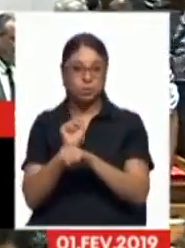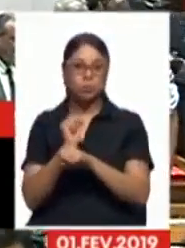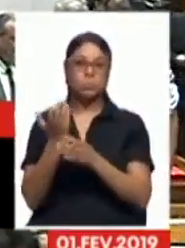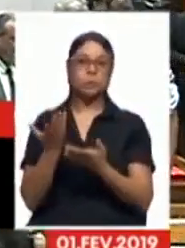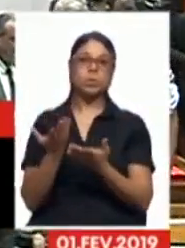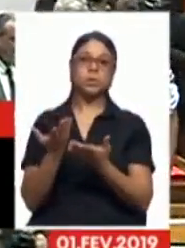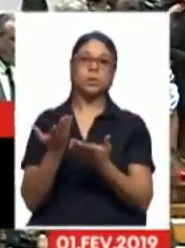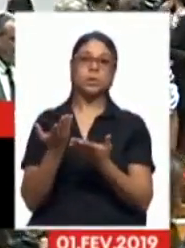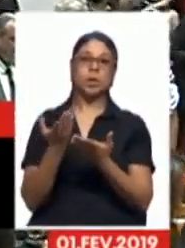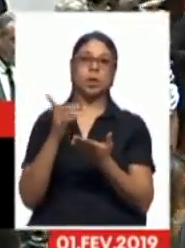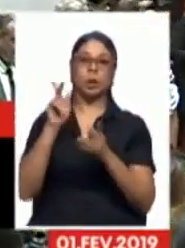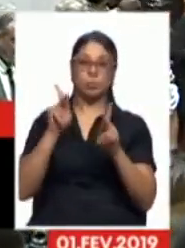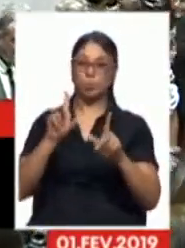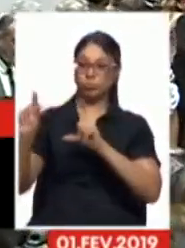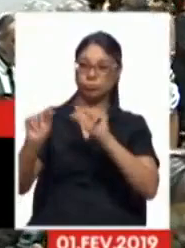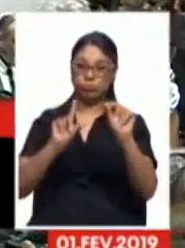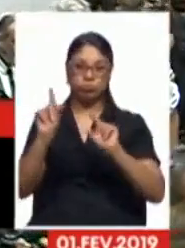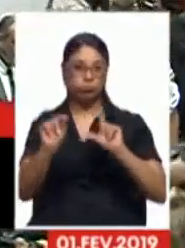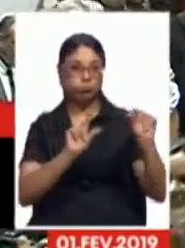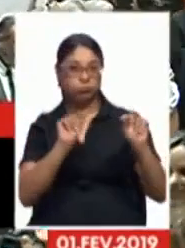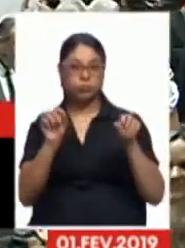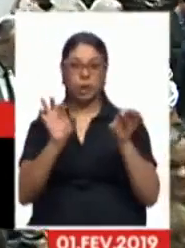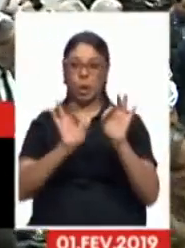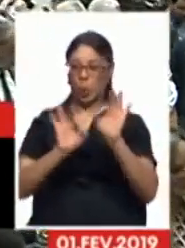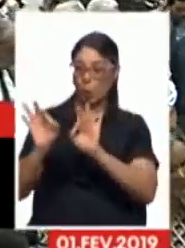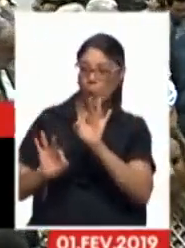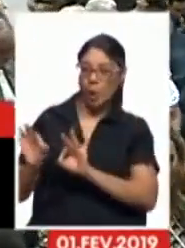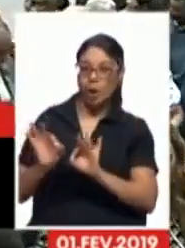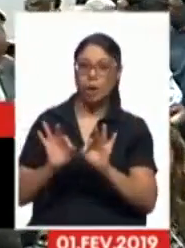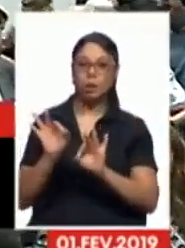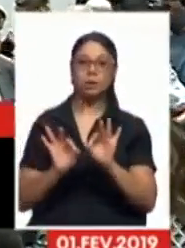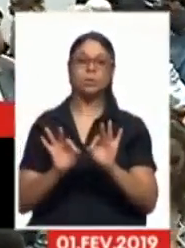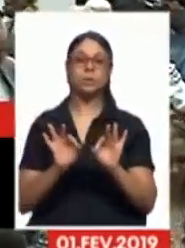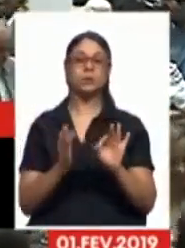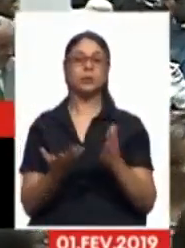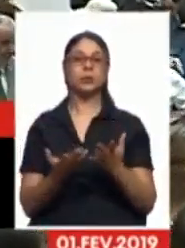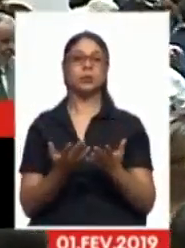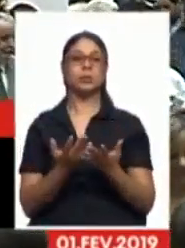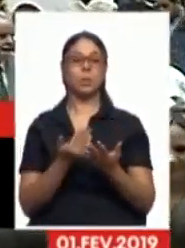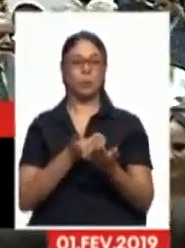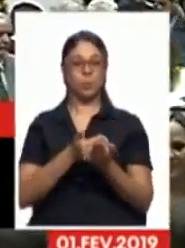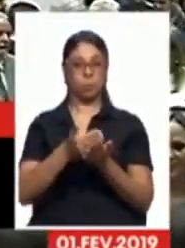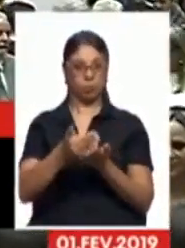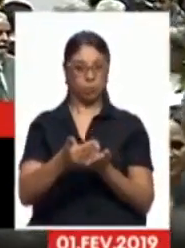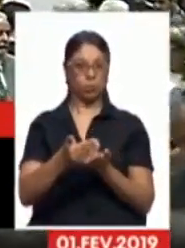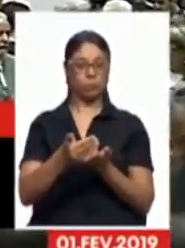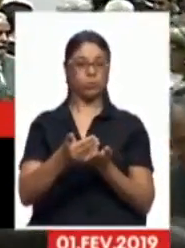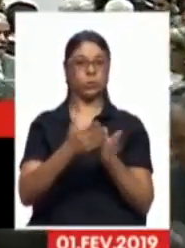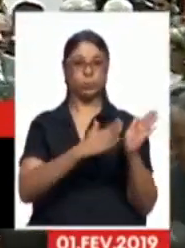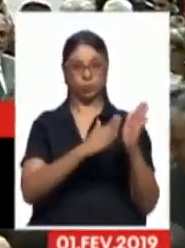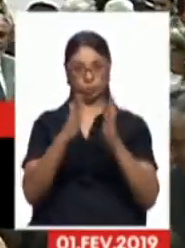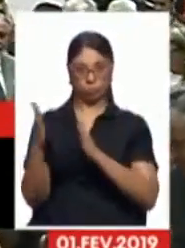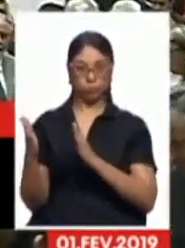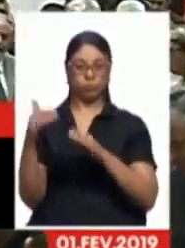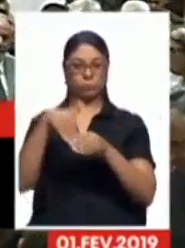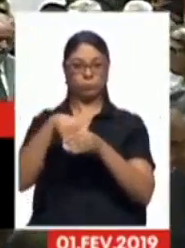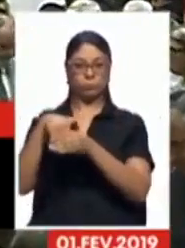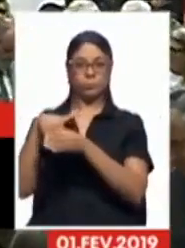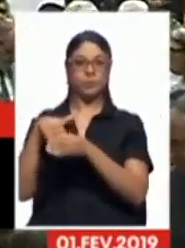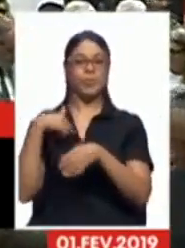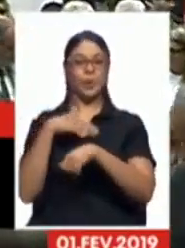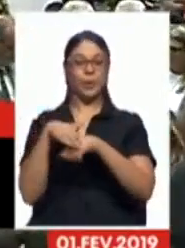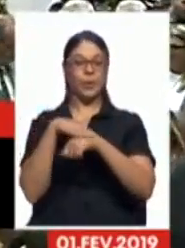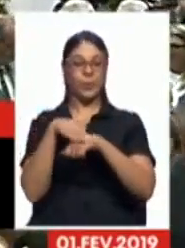o esvaziamento do plenário e a reorganização do espaço para o início do processo de eleição, eu converso